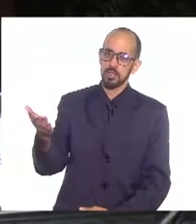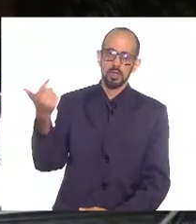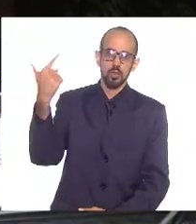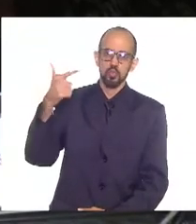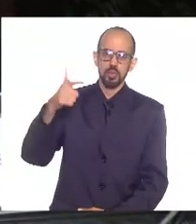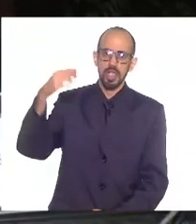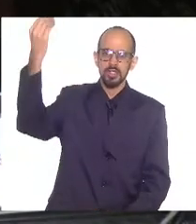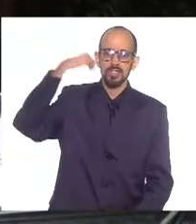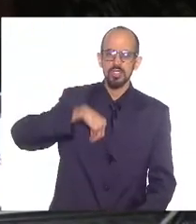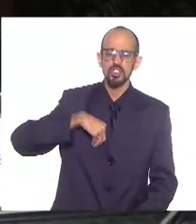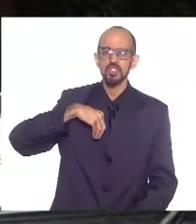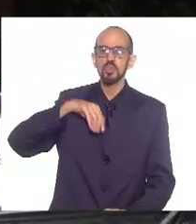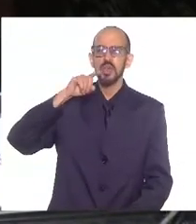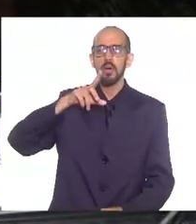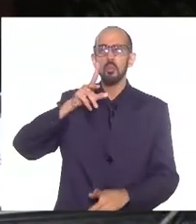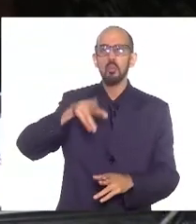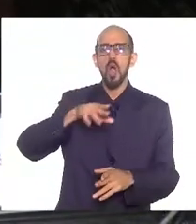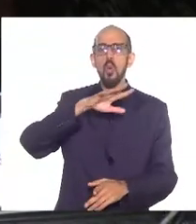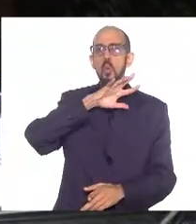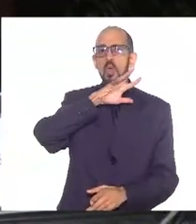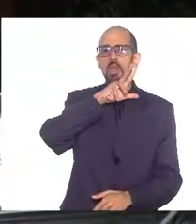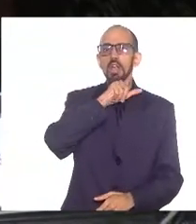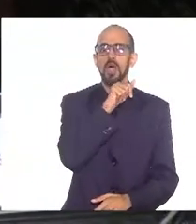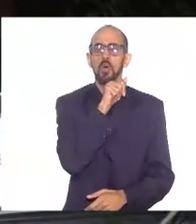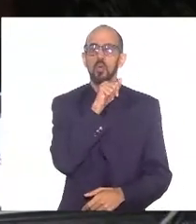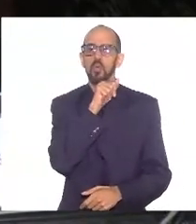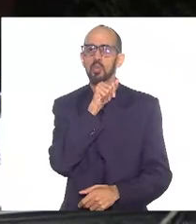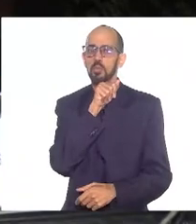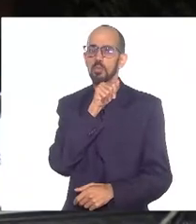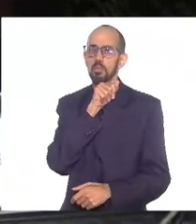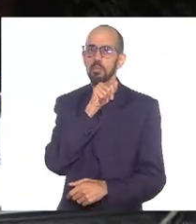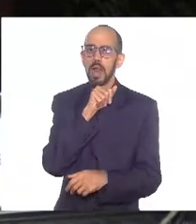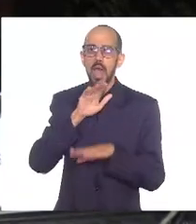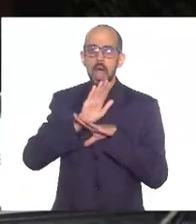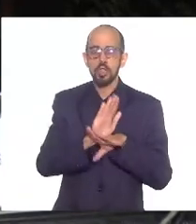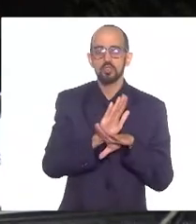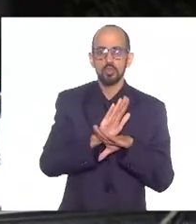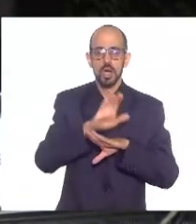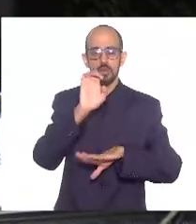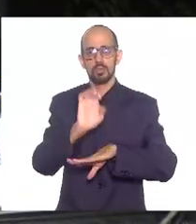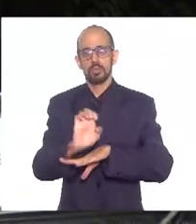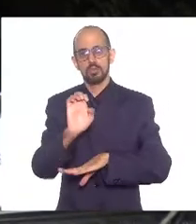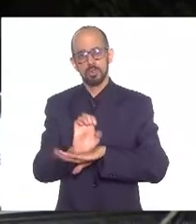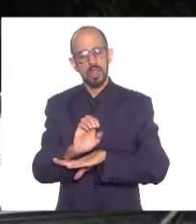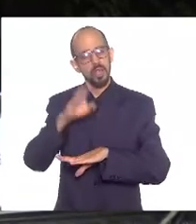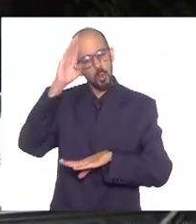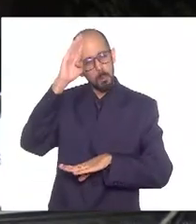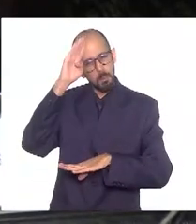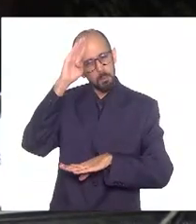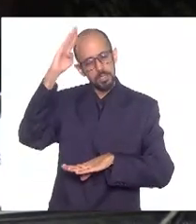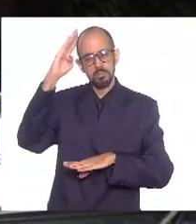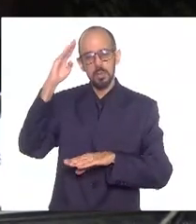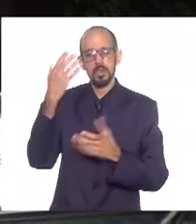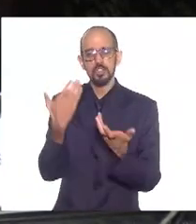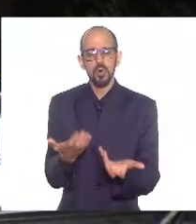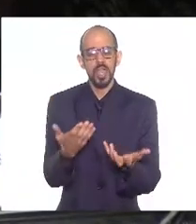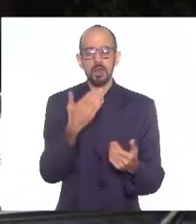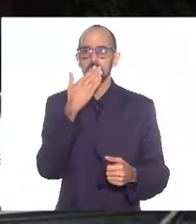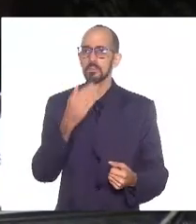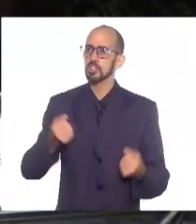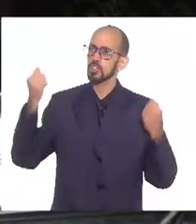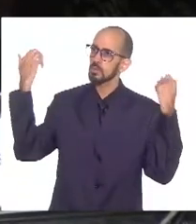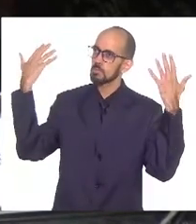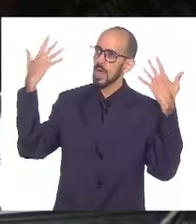leão pelos interesses do nosso Estado, principalmente nessa área, eu gostaria de pedir uma salva de palmas a